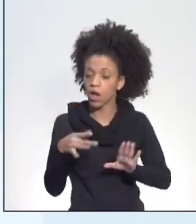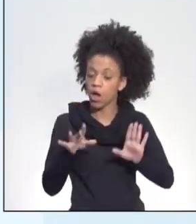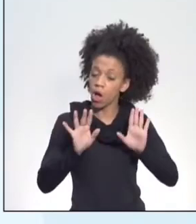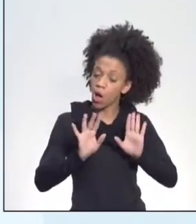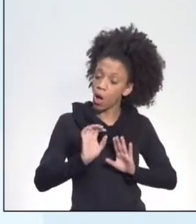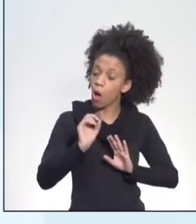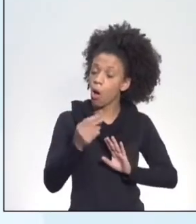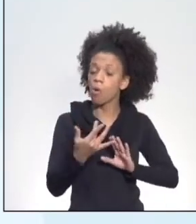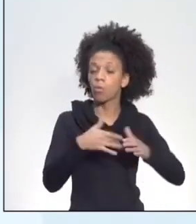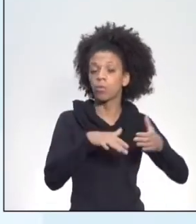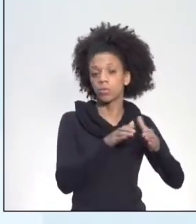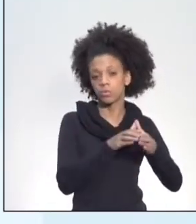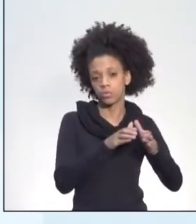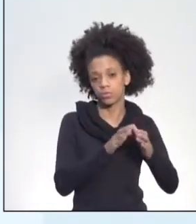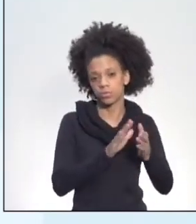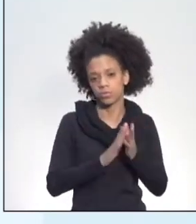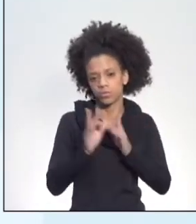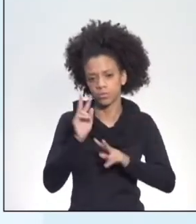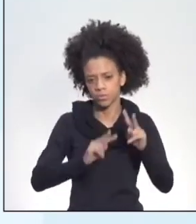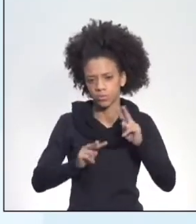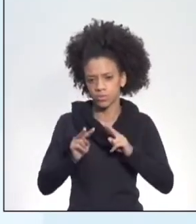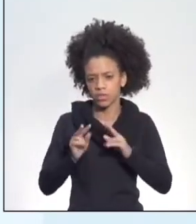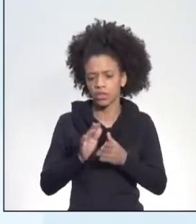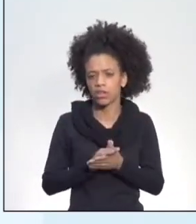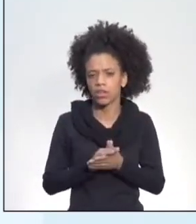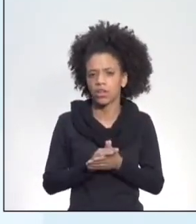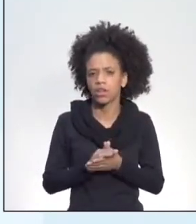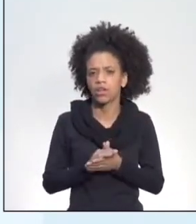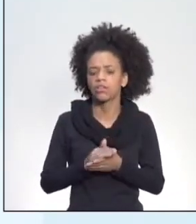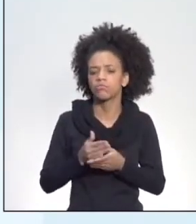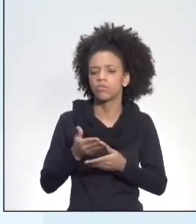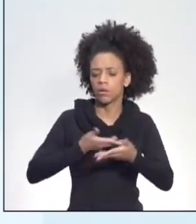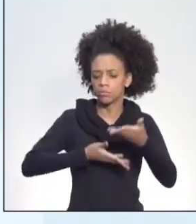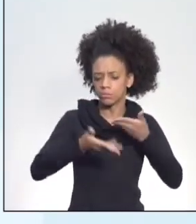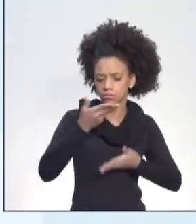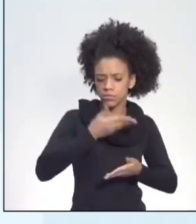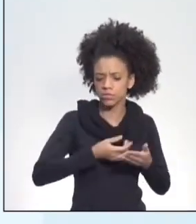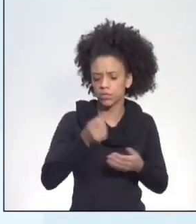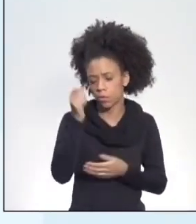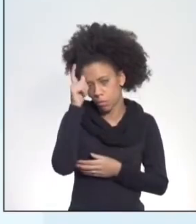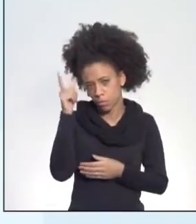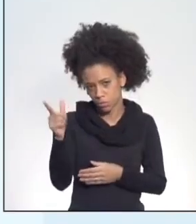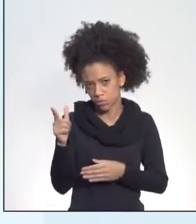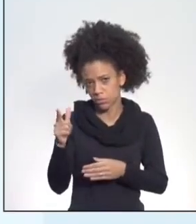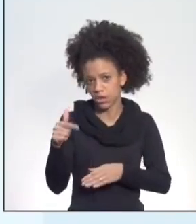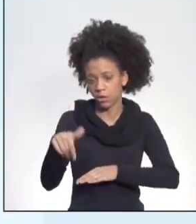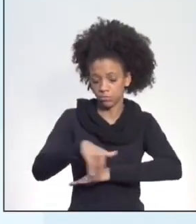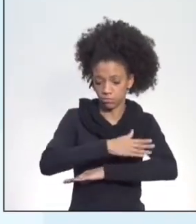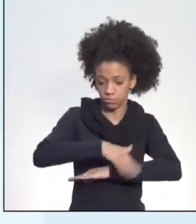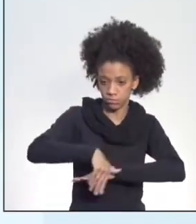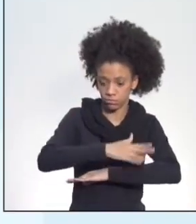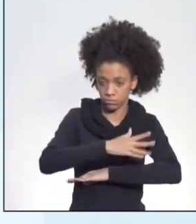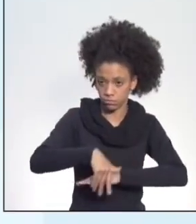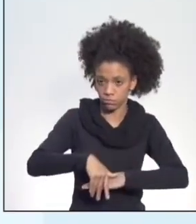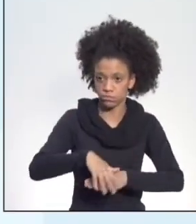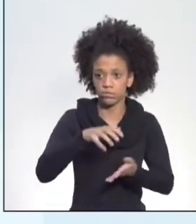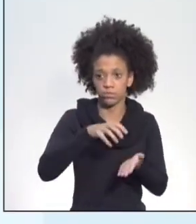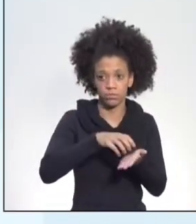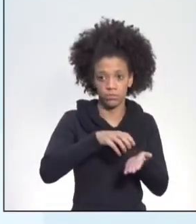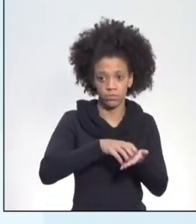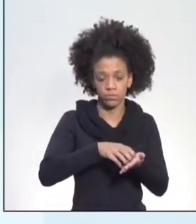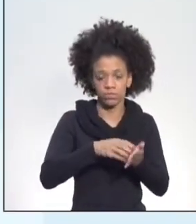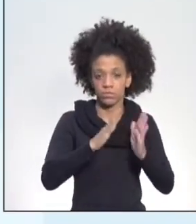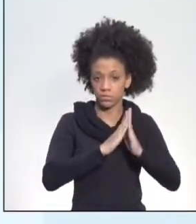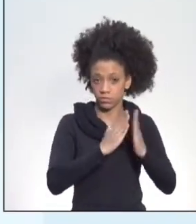visando a intervenção e a mediação cultural na escola e na cidade. Ok? Então, gente, essa é